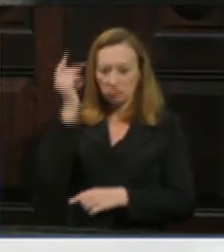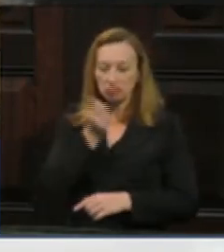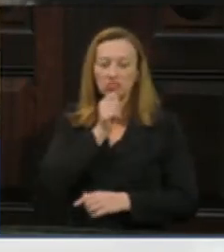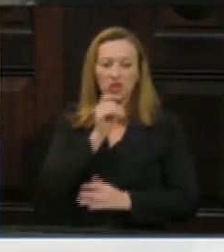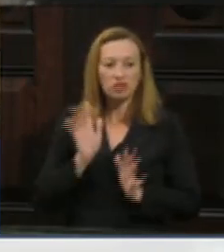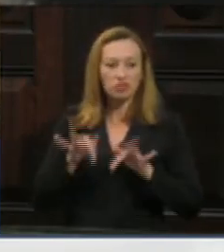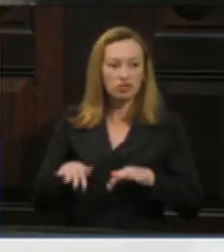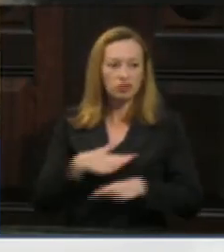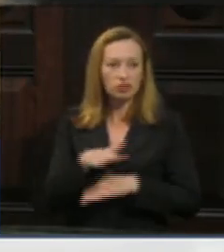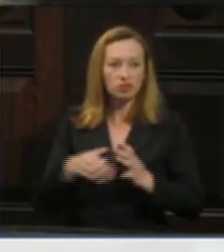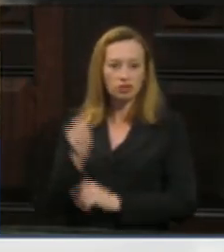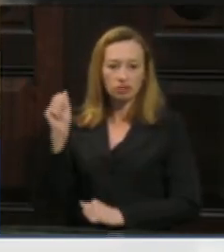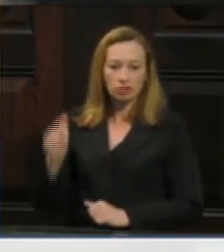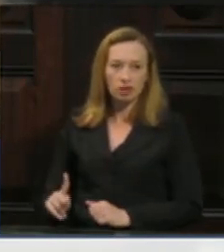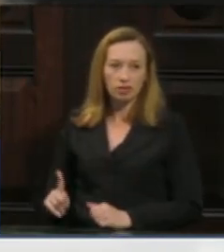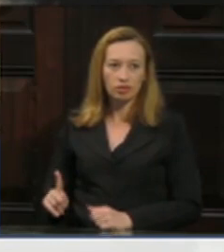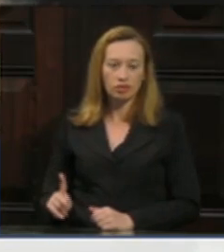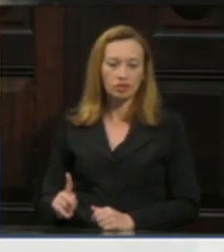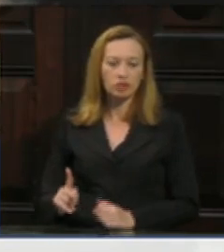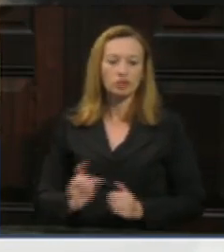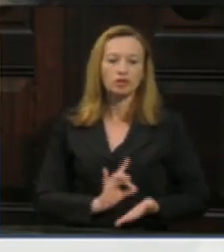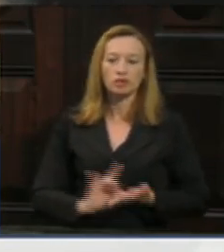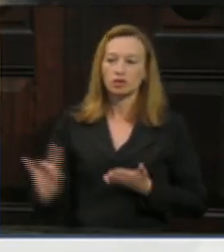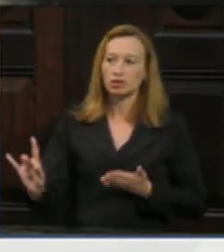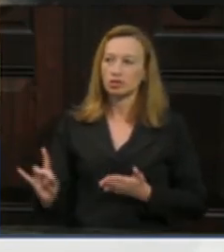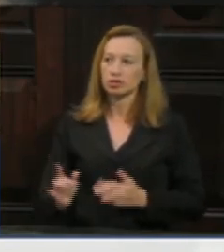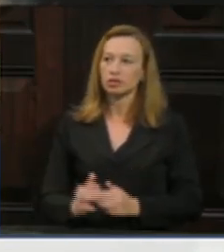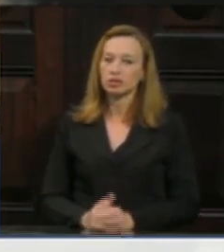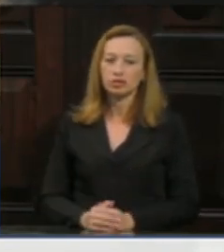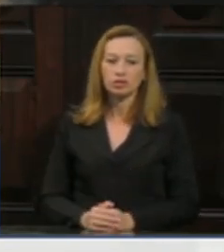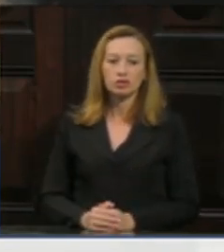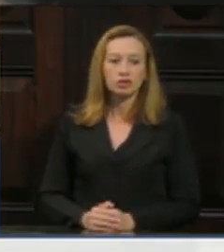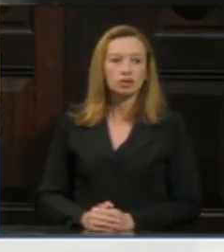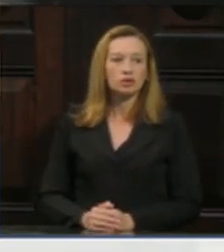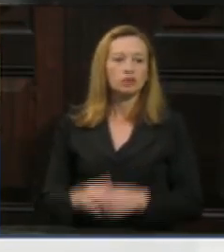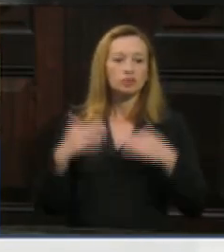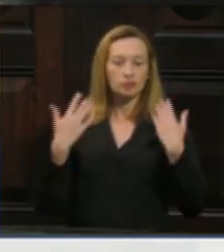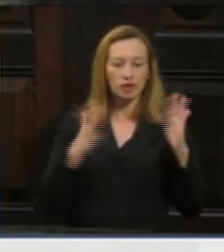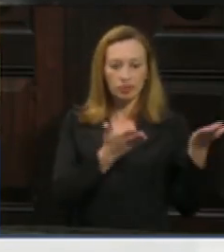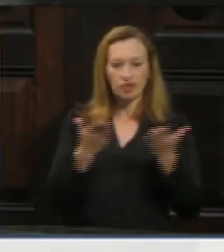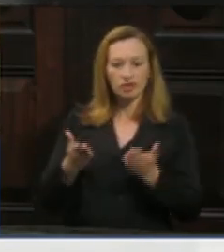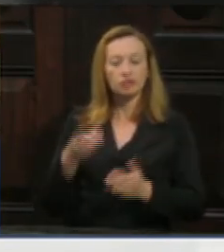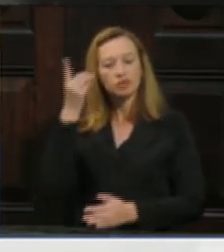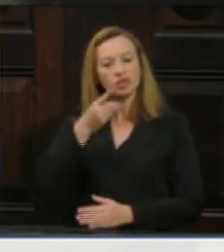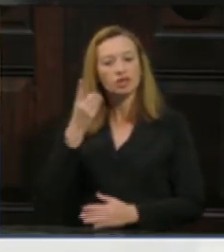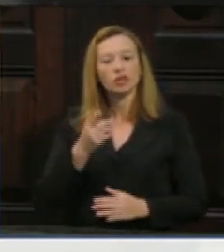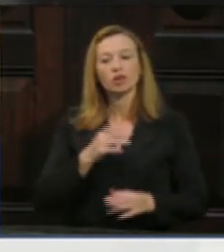o deputado Bruno Dauari. A comissão já está instalada.